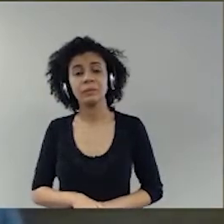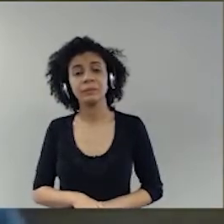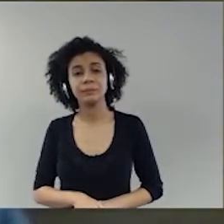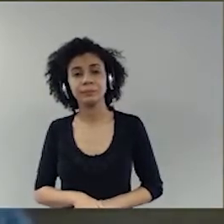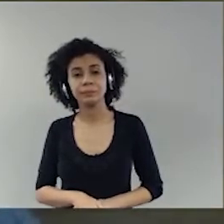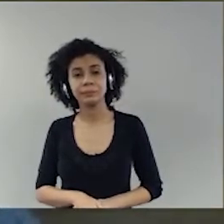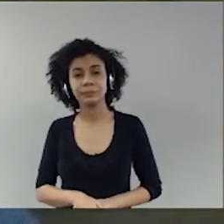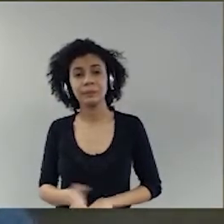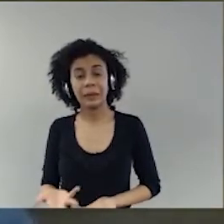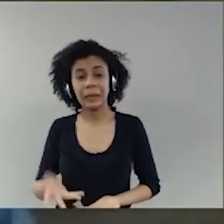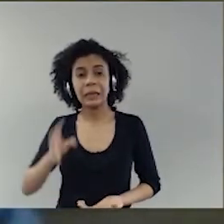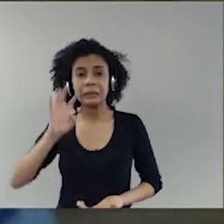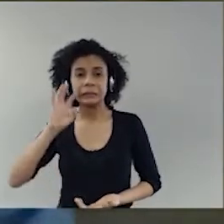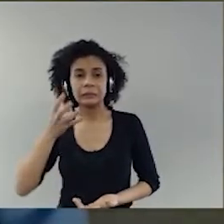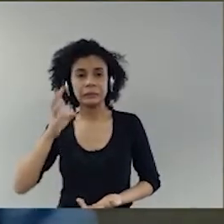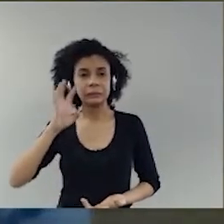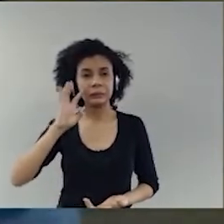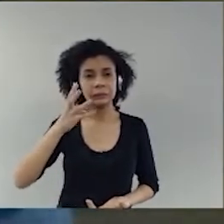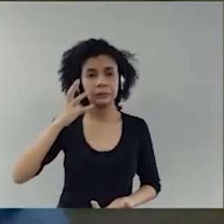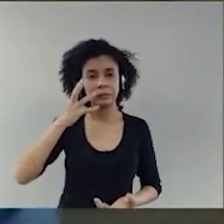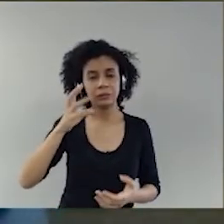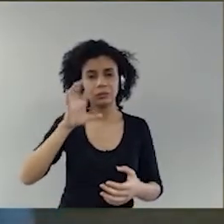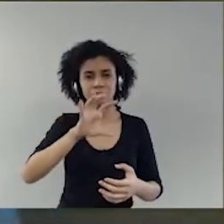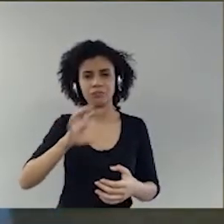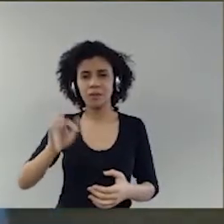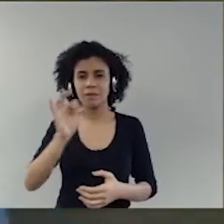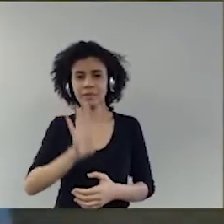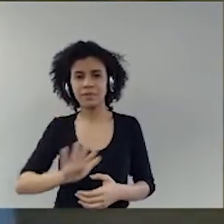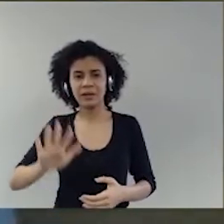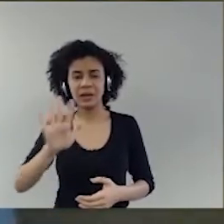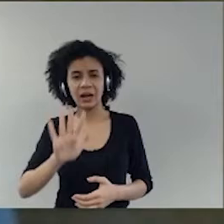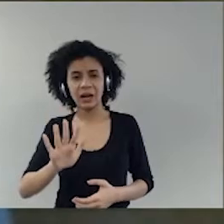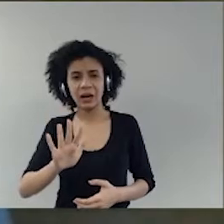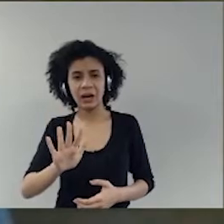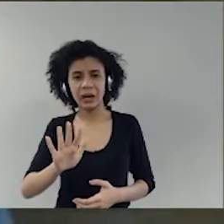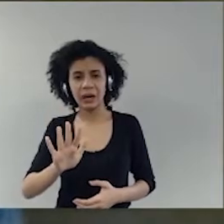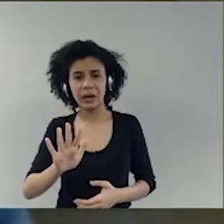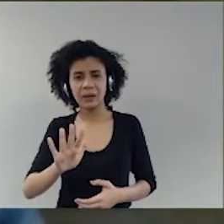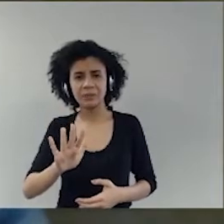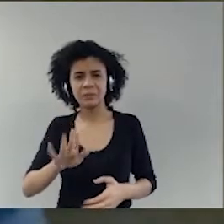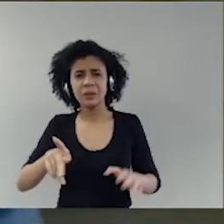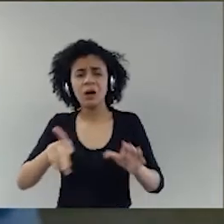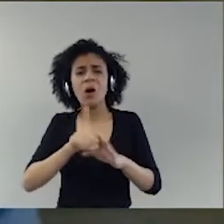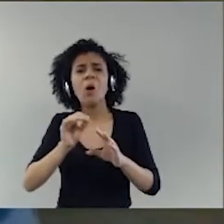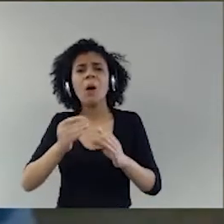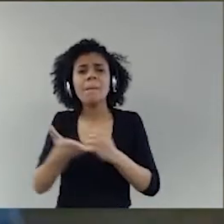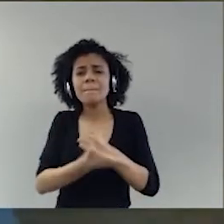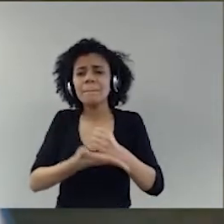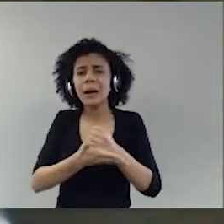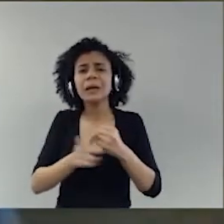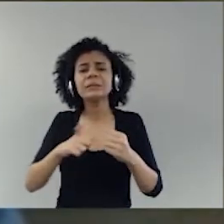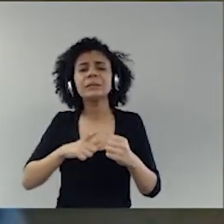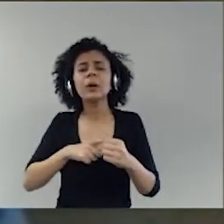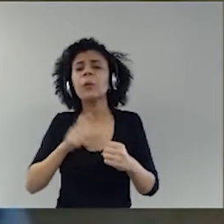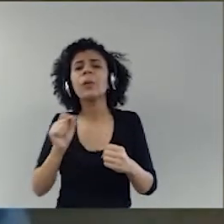essas medidas adotadas por determinados entes federativos, fundamentadas